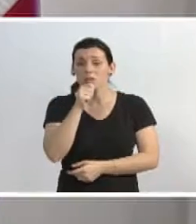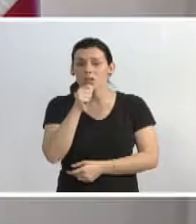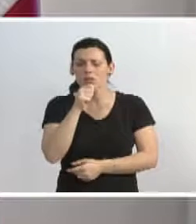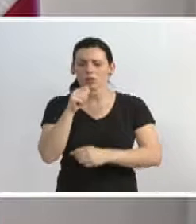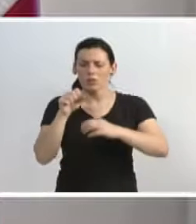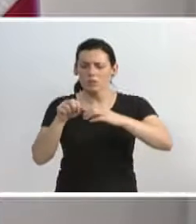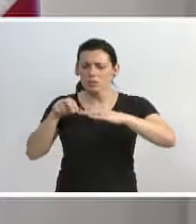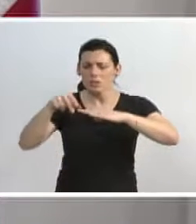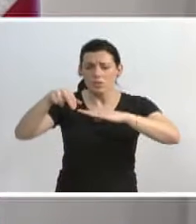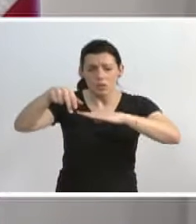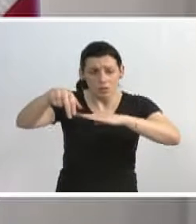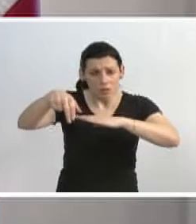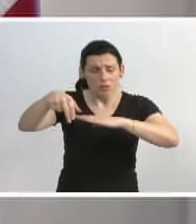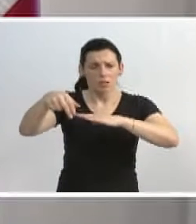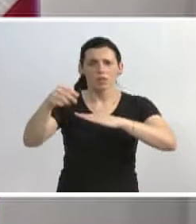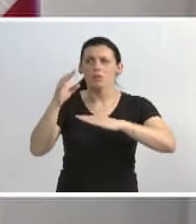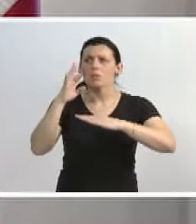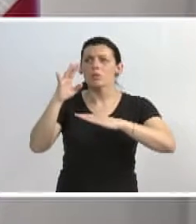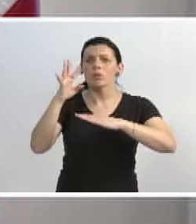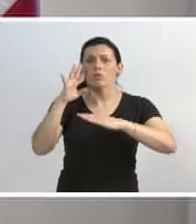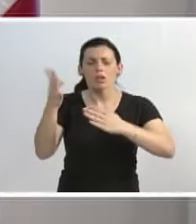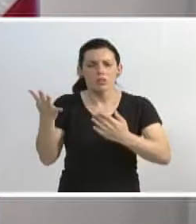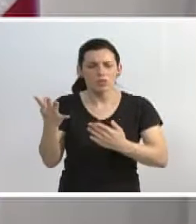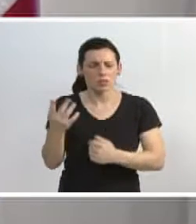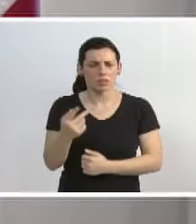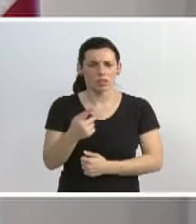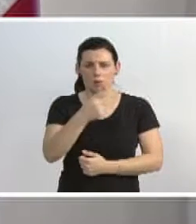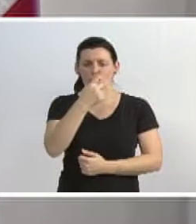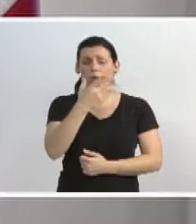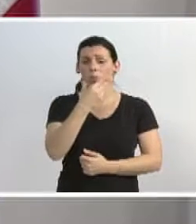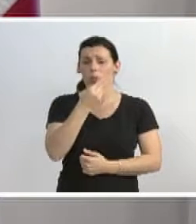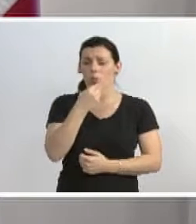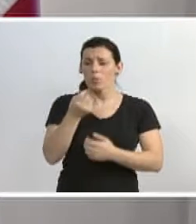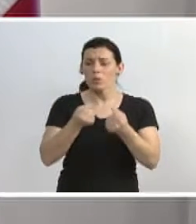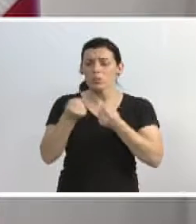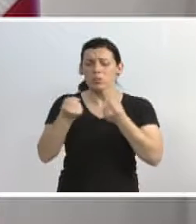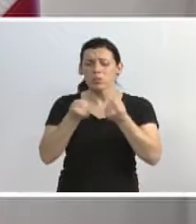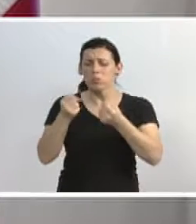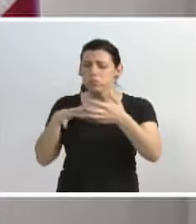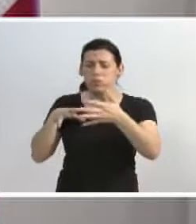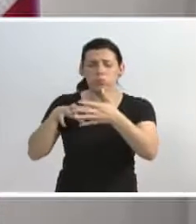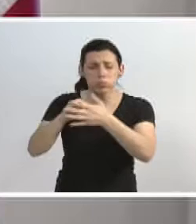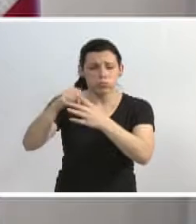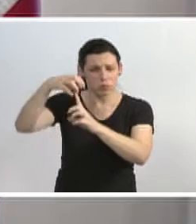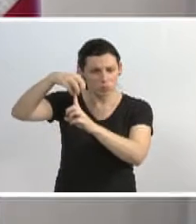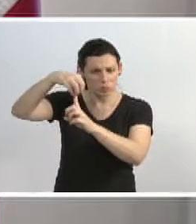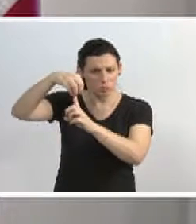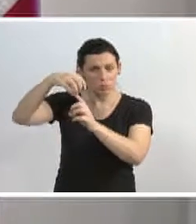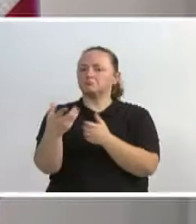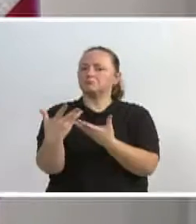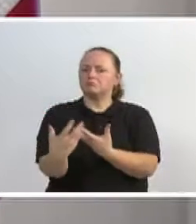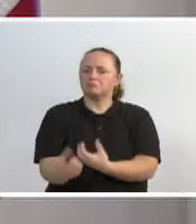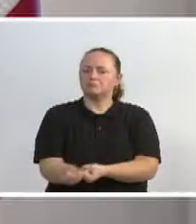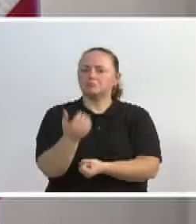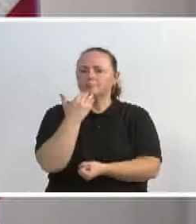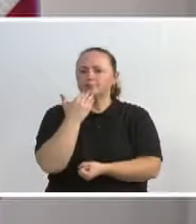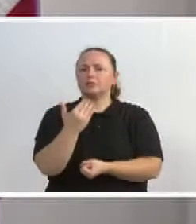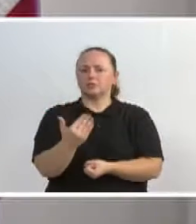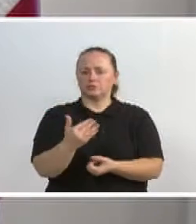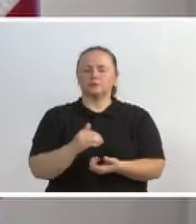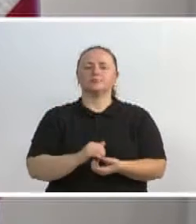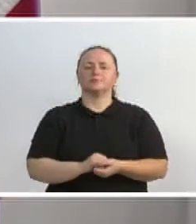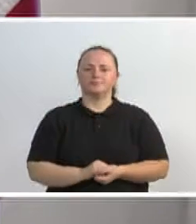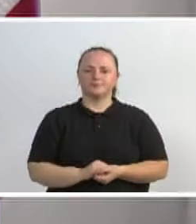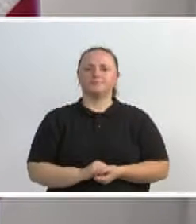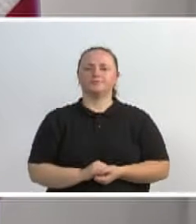vereador Marcos da Rosa, que apresentou um projeto para a instalação de faixas elevadas em frente às igrejas. O